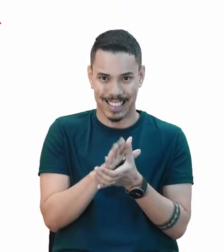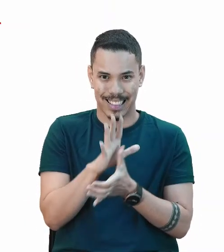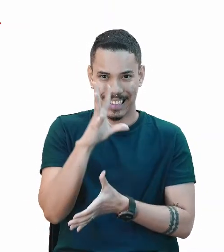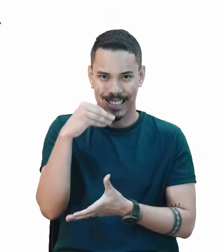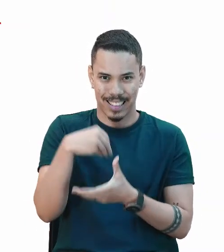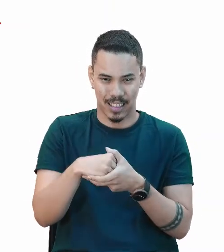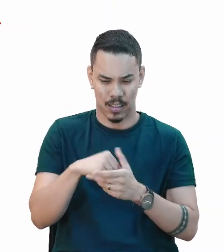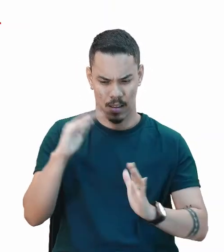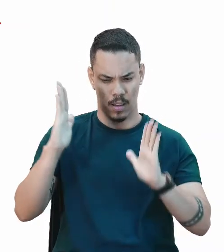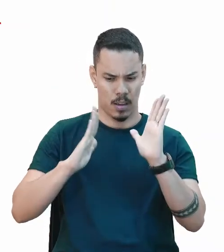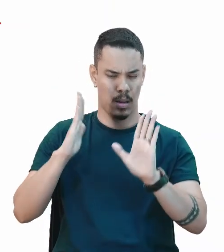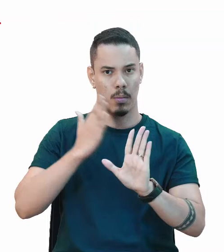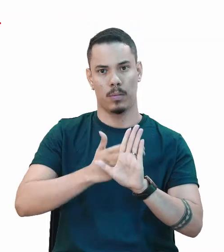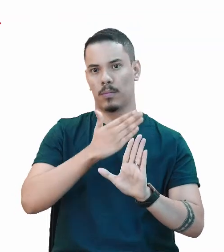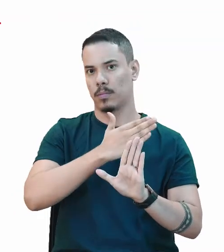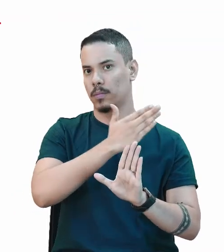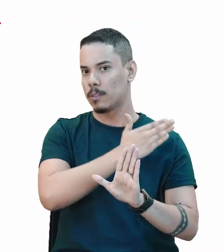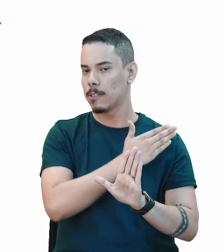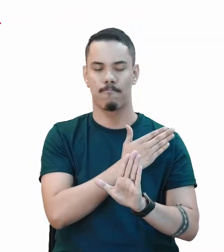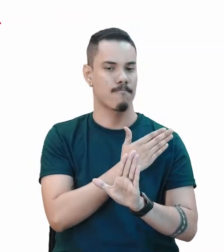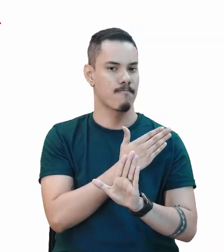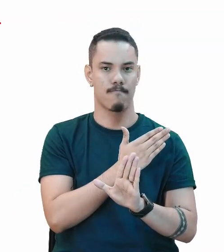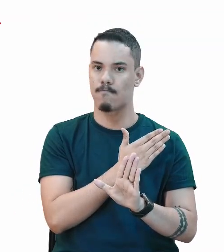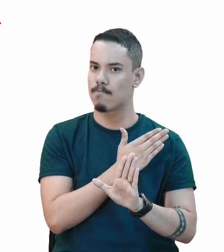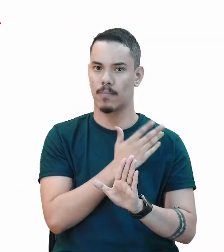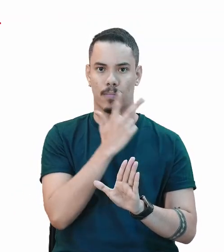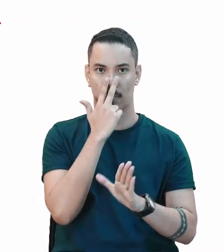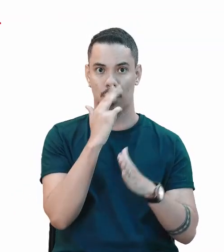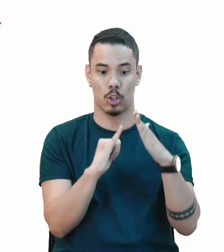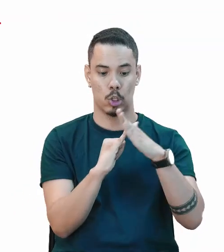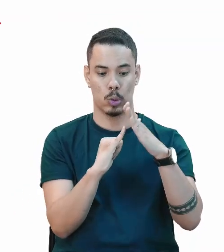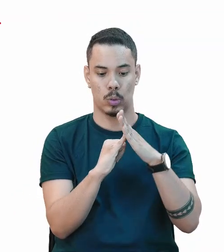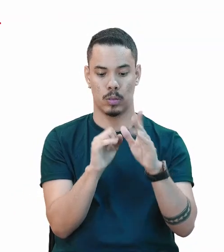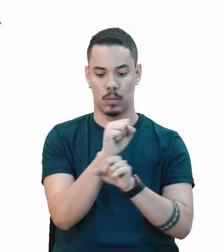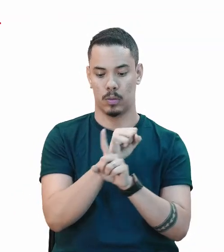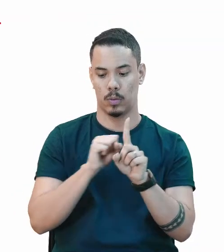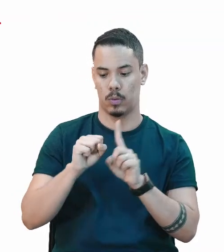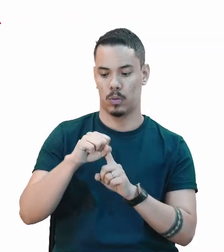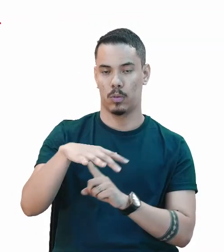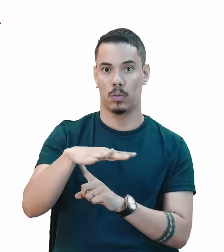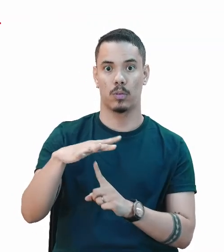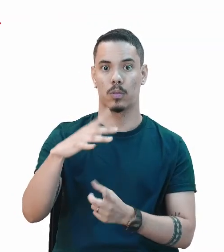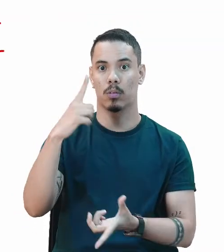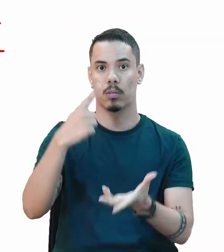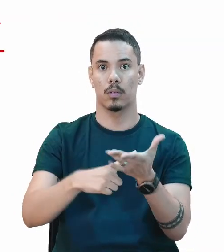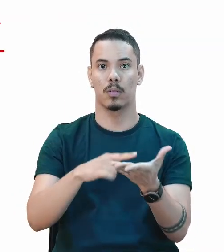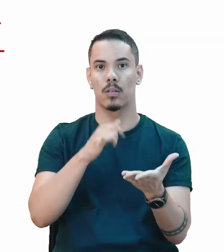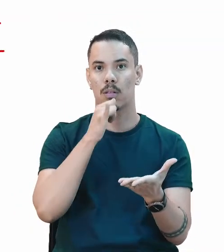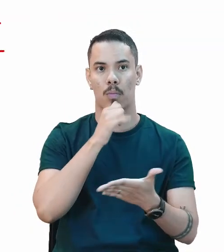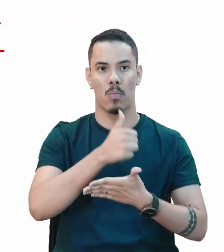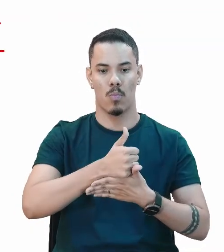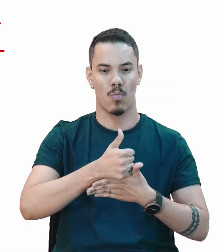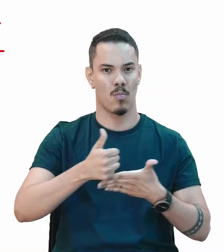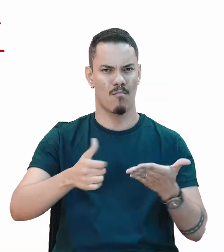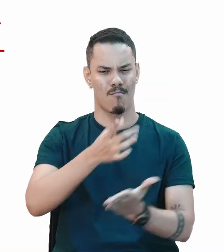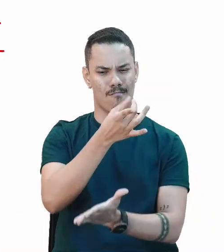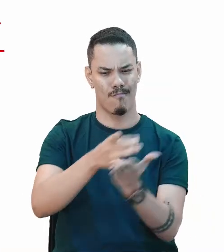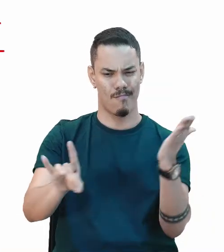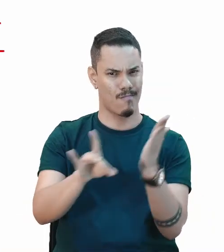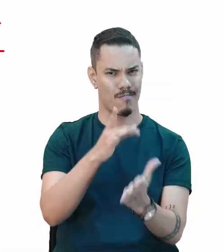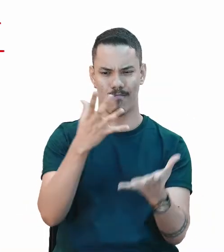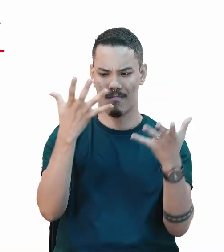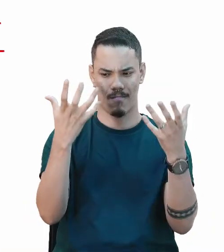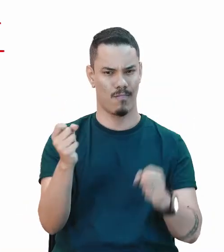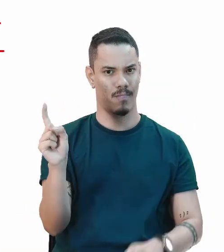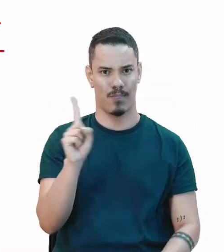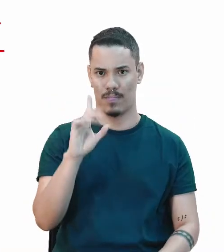naquela época, o casamento era uma instituição social do tipo moralmente rejeitada pelos